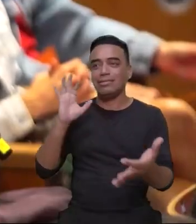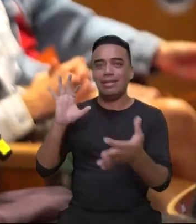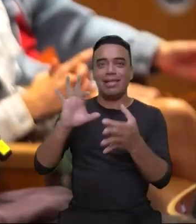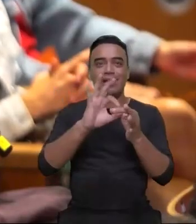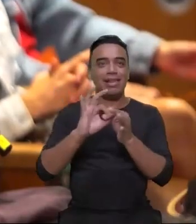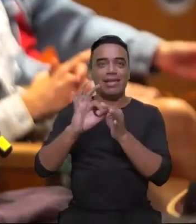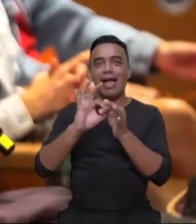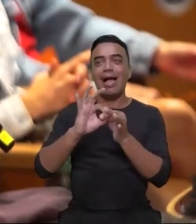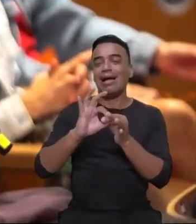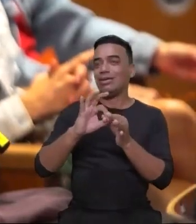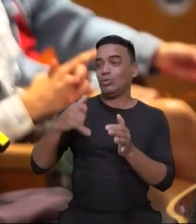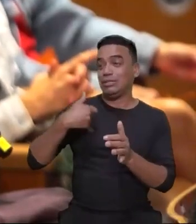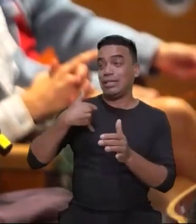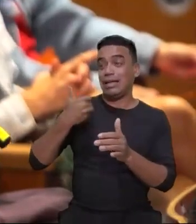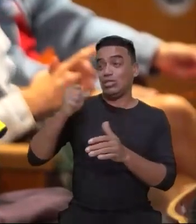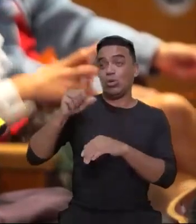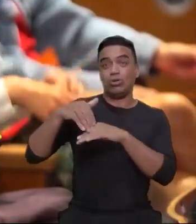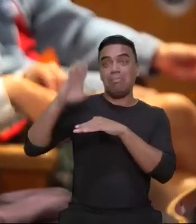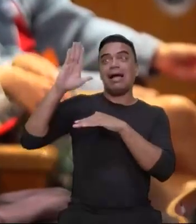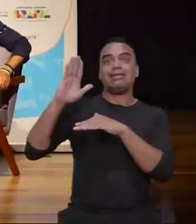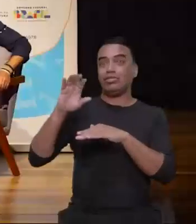lá, mais 18, assim, não sei.